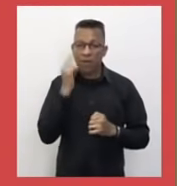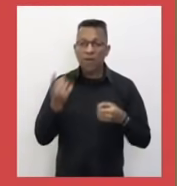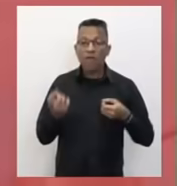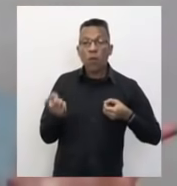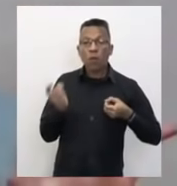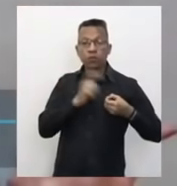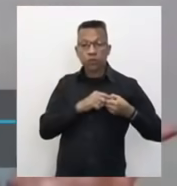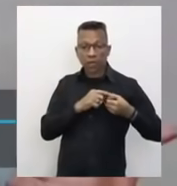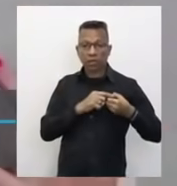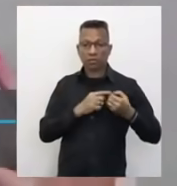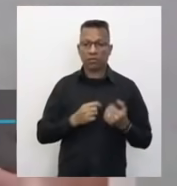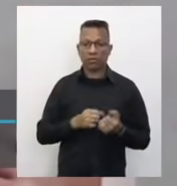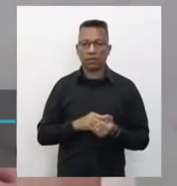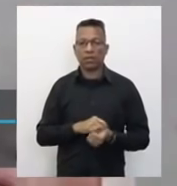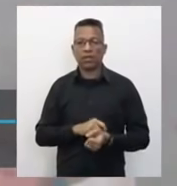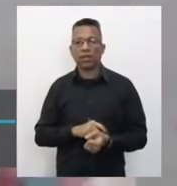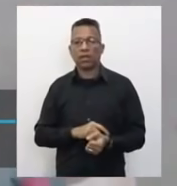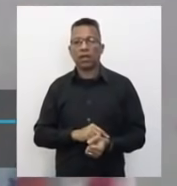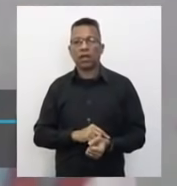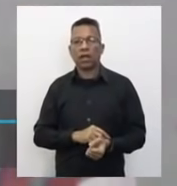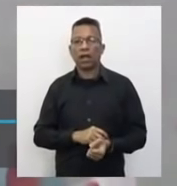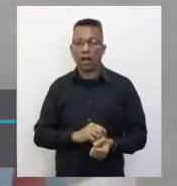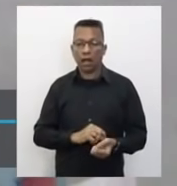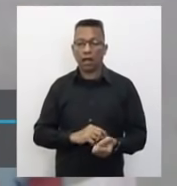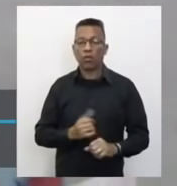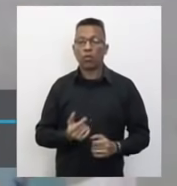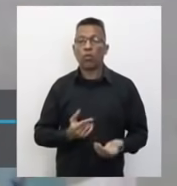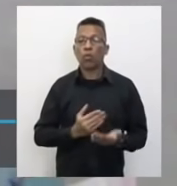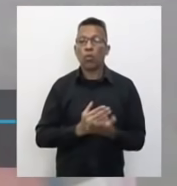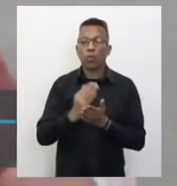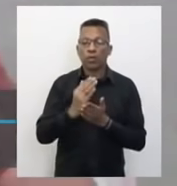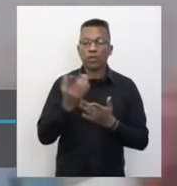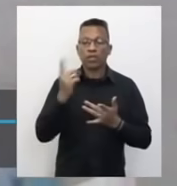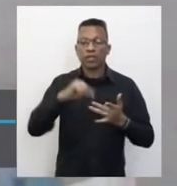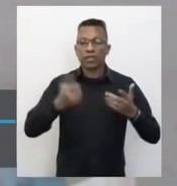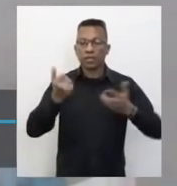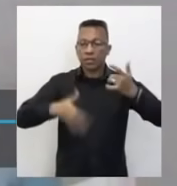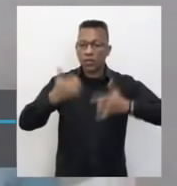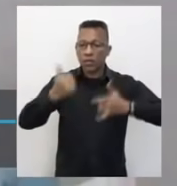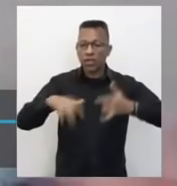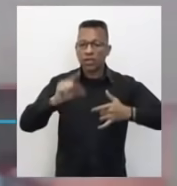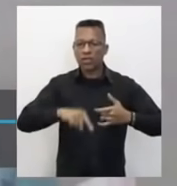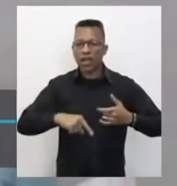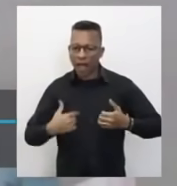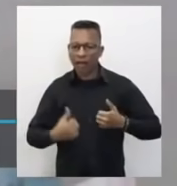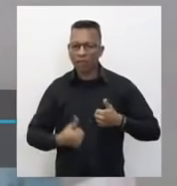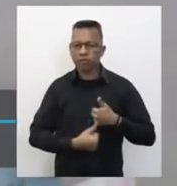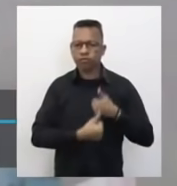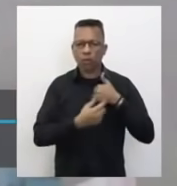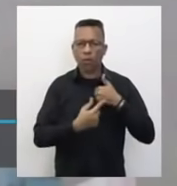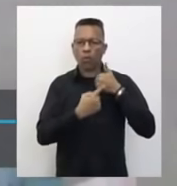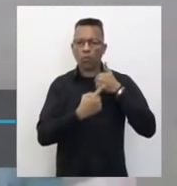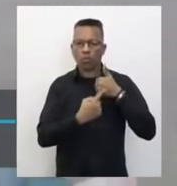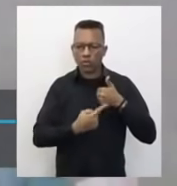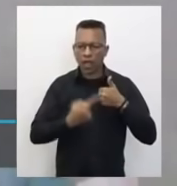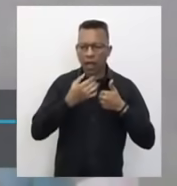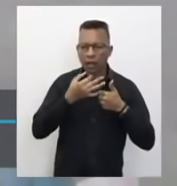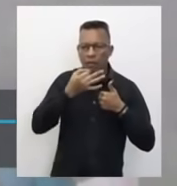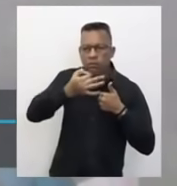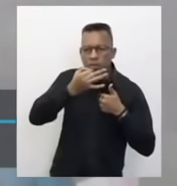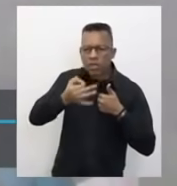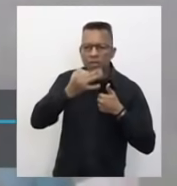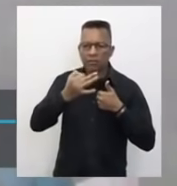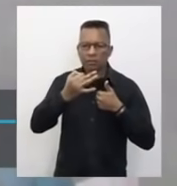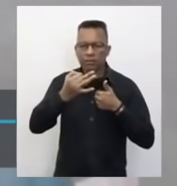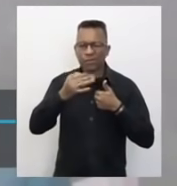nossa discussão inicial, né? Quando a gente falou lá que a gente curte, comenta, compartilha. Será que a gente